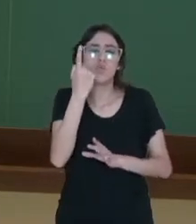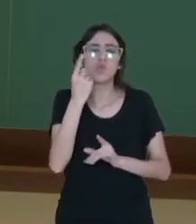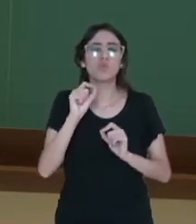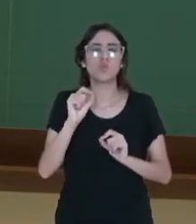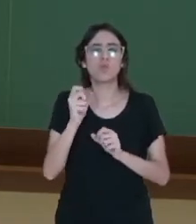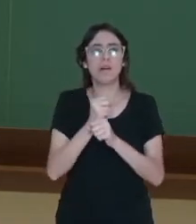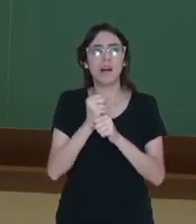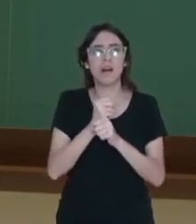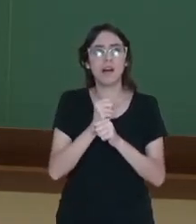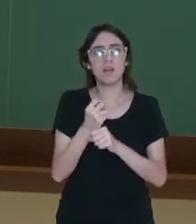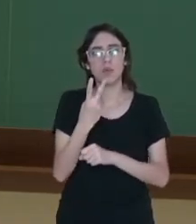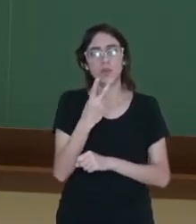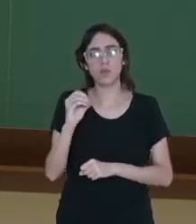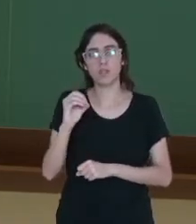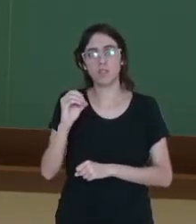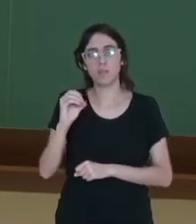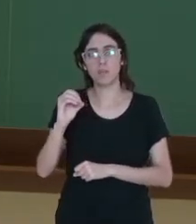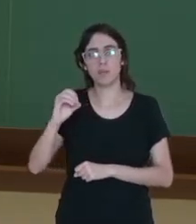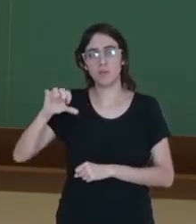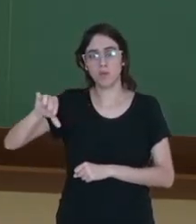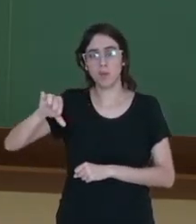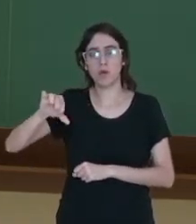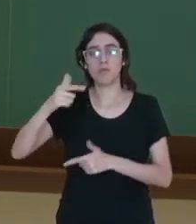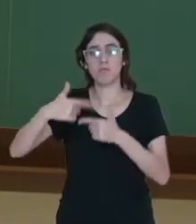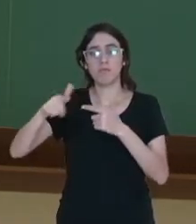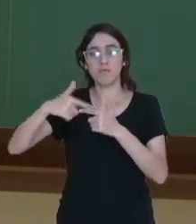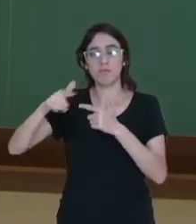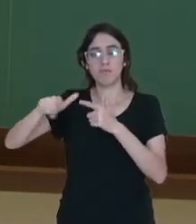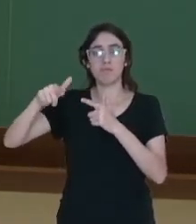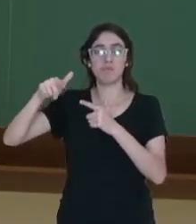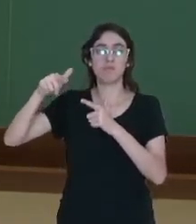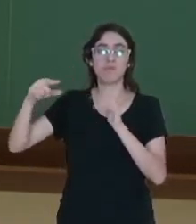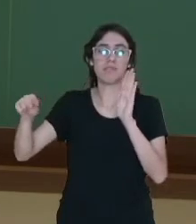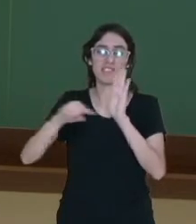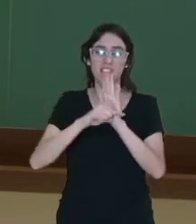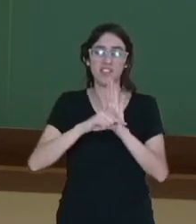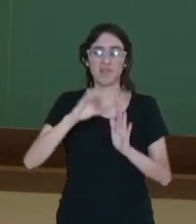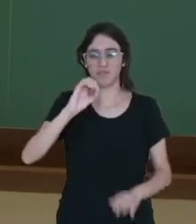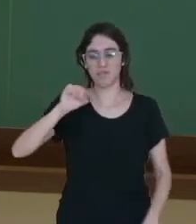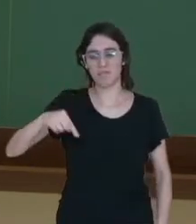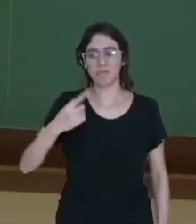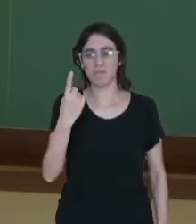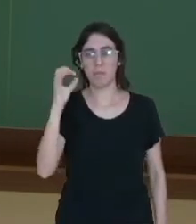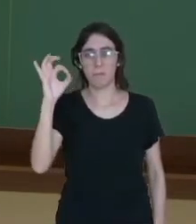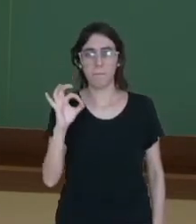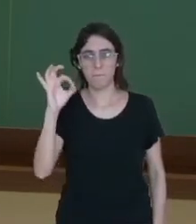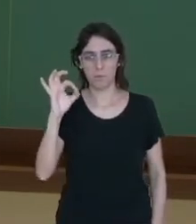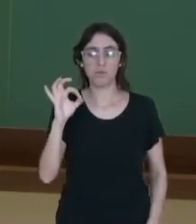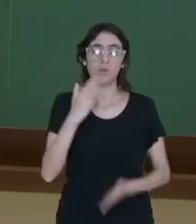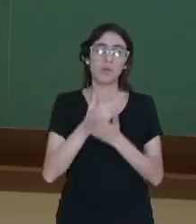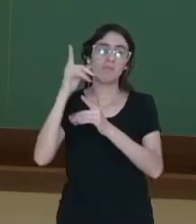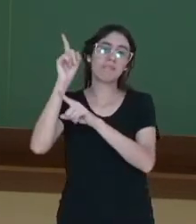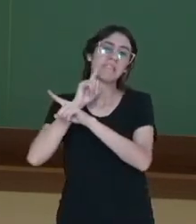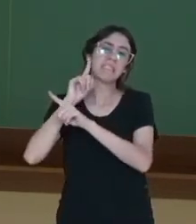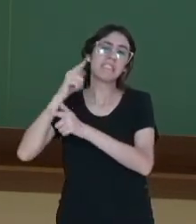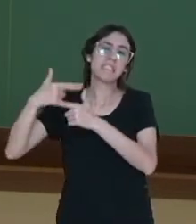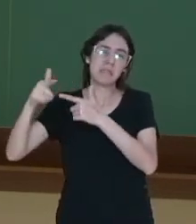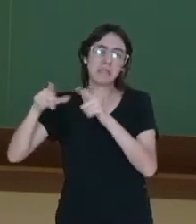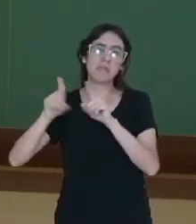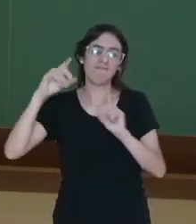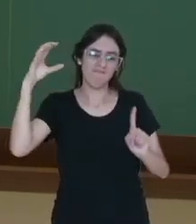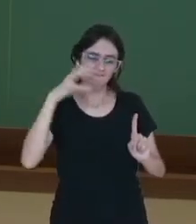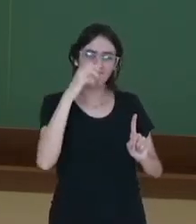ano de 2010. Reflexo dessa crise de 2007, 2008, que foi iniciado nos Estados Unidos e que atingiu o